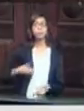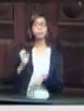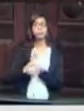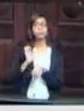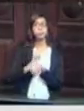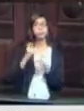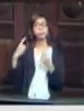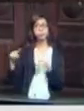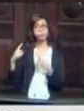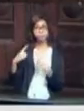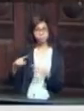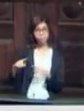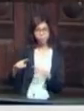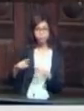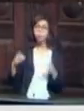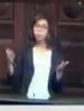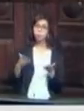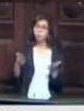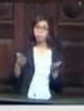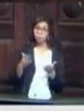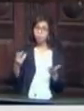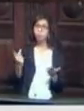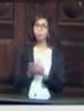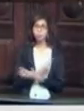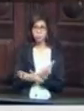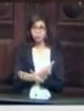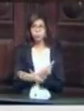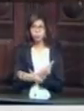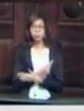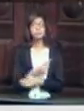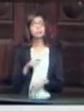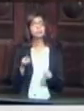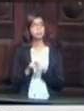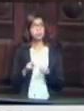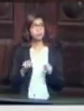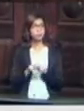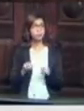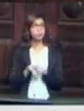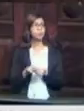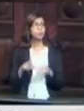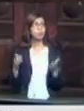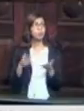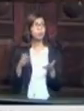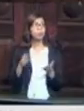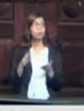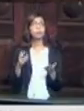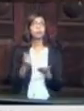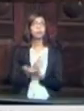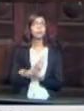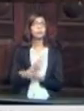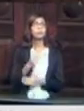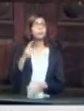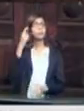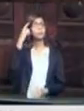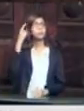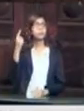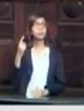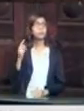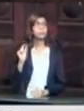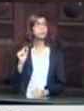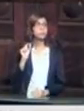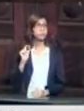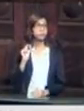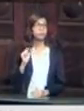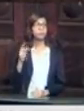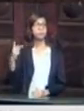à situação destas famílias, e agora simplesmente diz numa canetada só